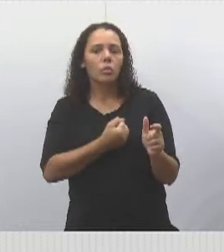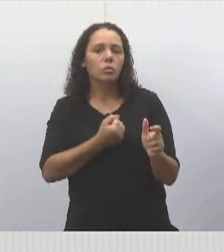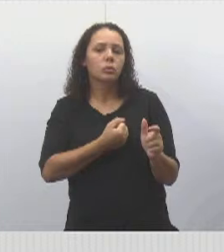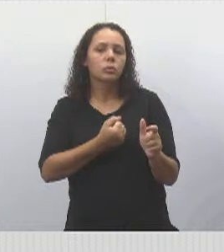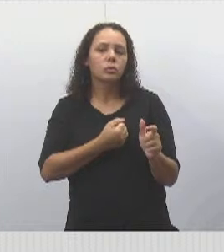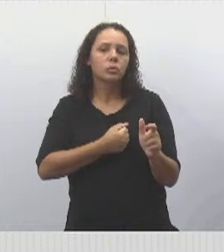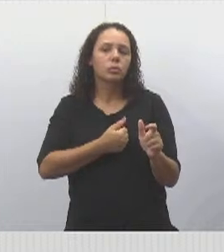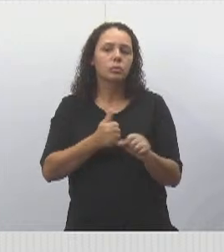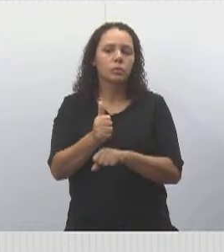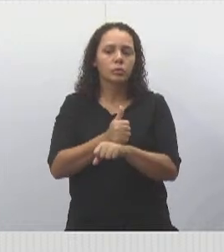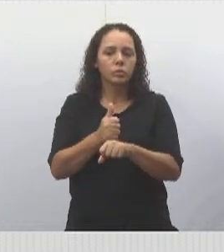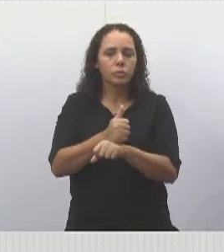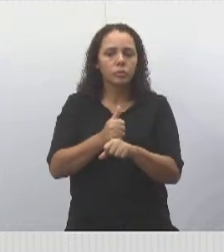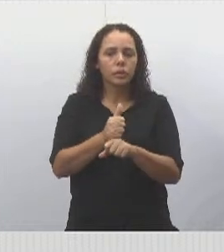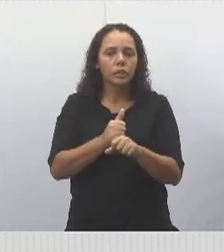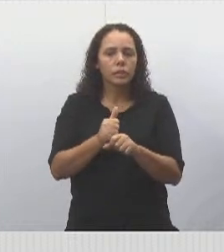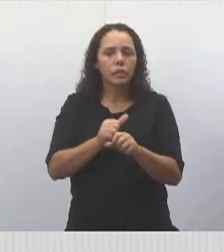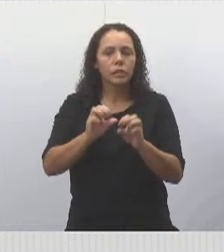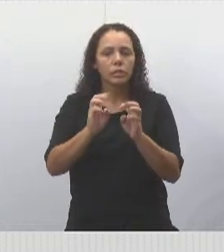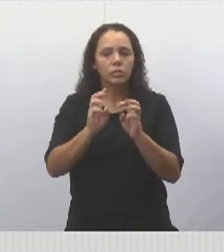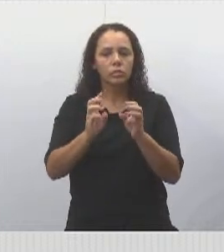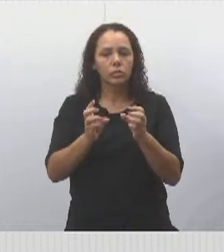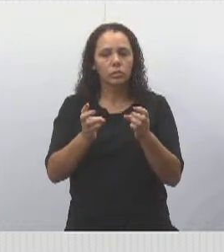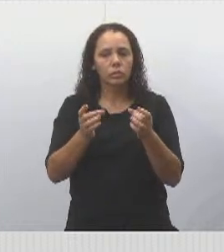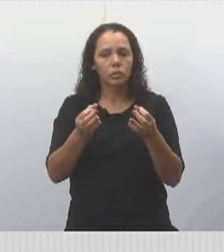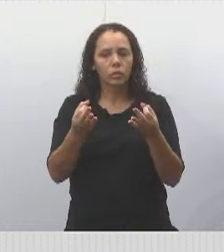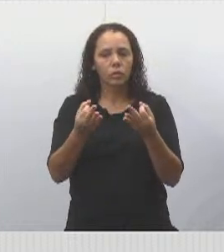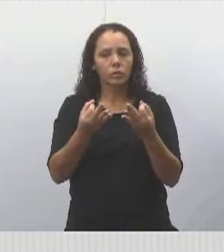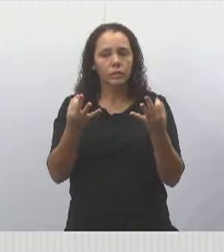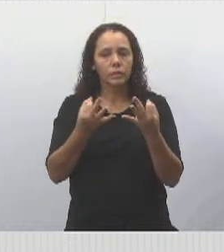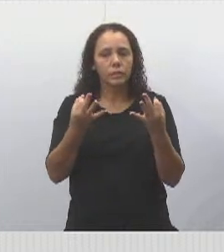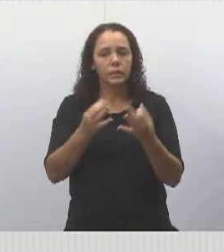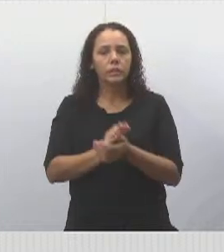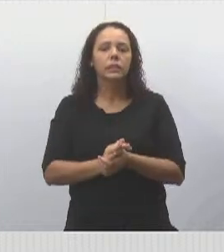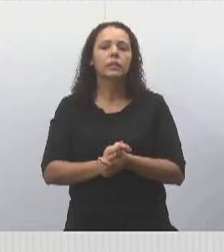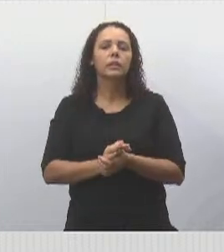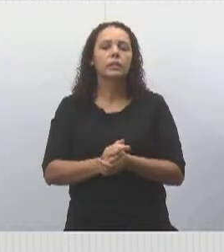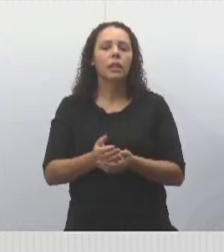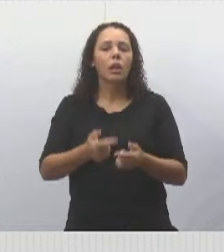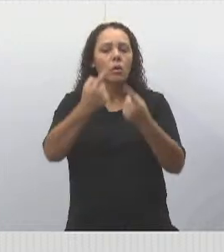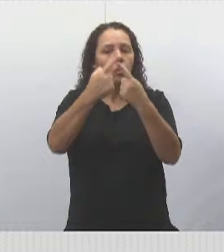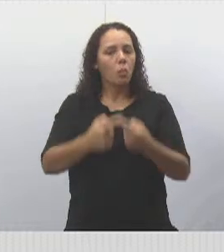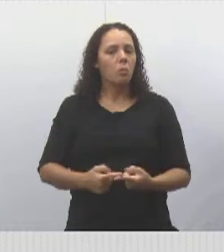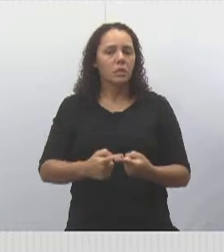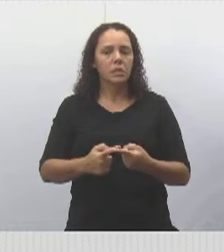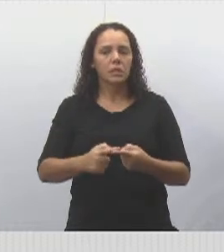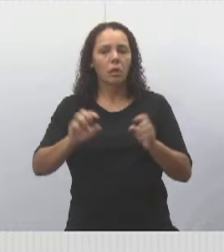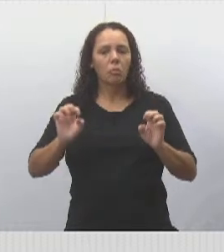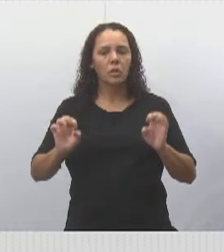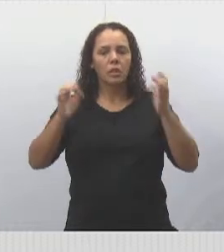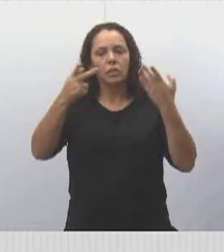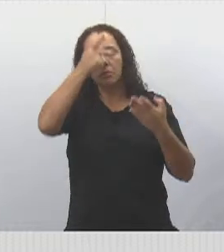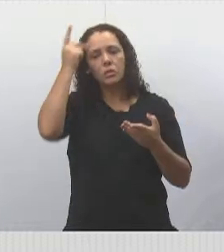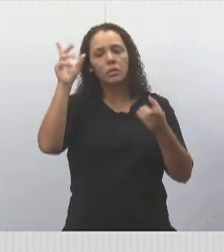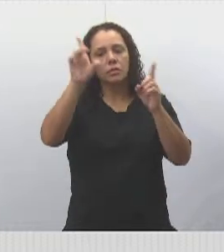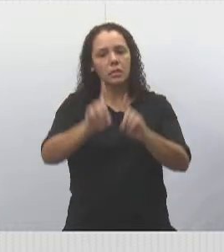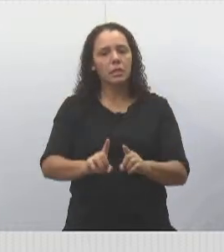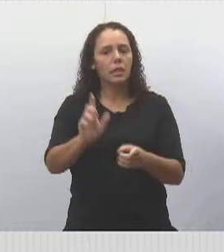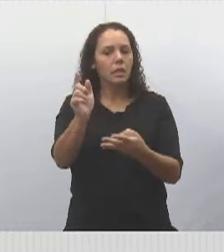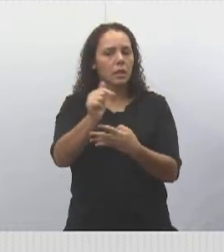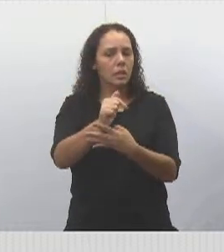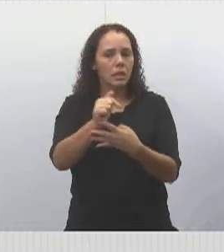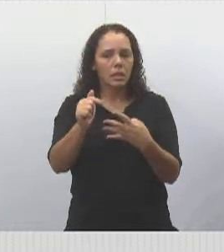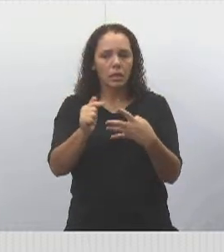para atividades esportivas, competição e eventos para pessoas com deficiência, revitalização de espaços esportivos, além dos